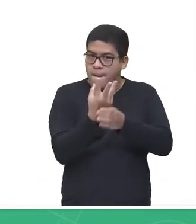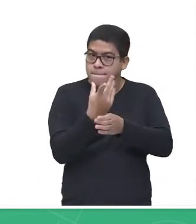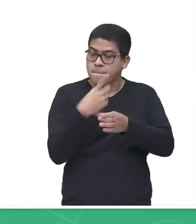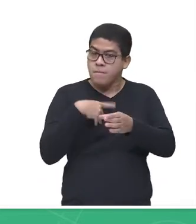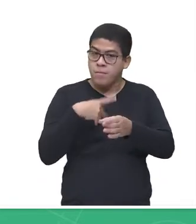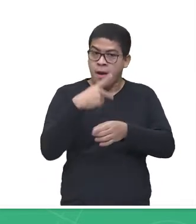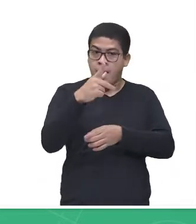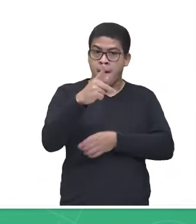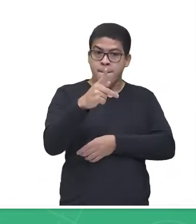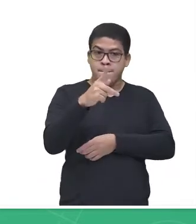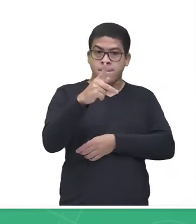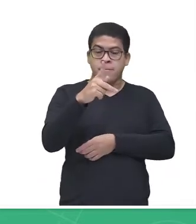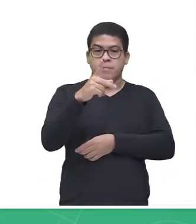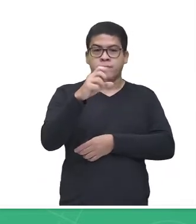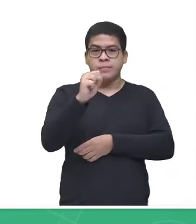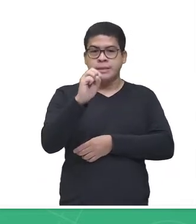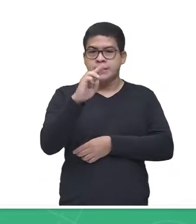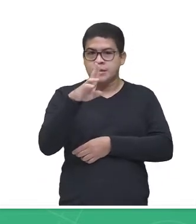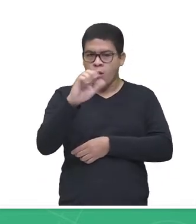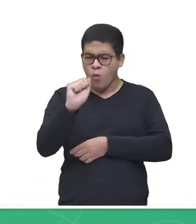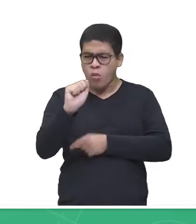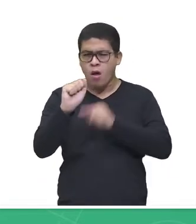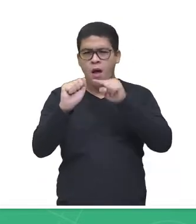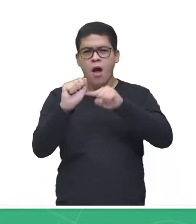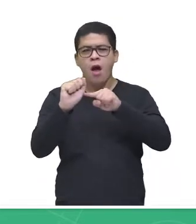dizer falso